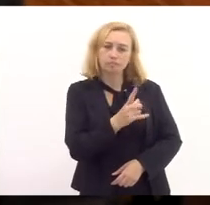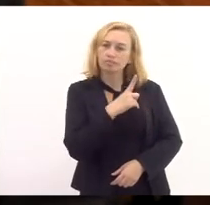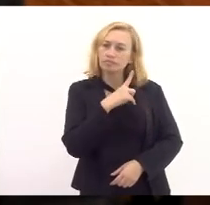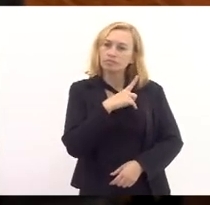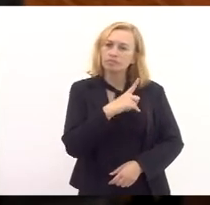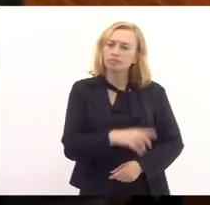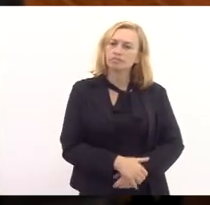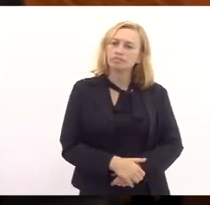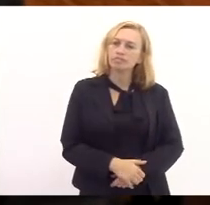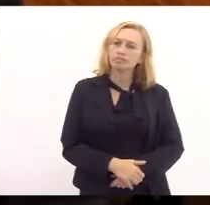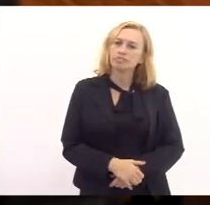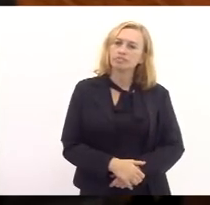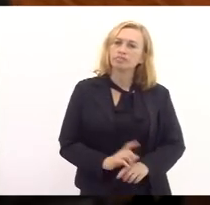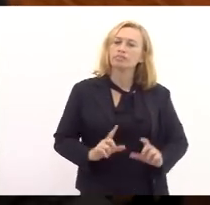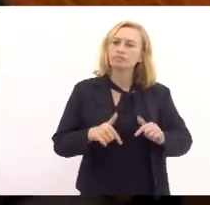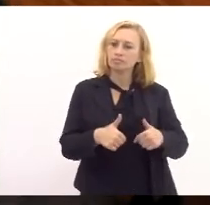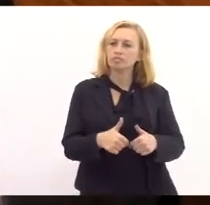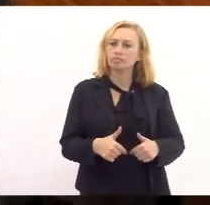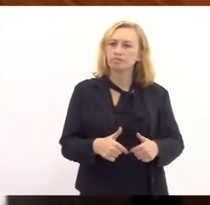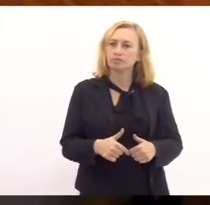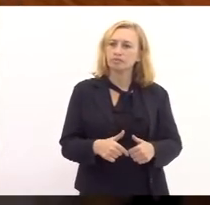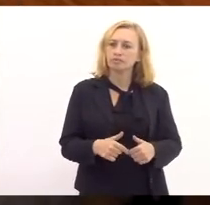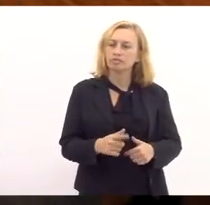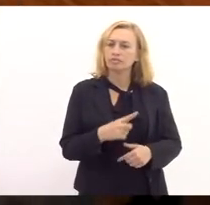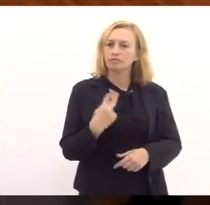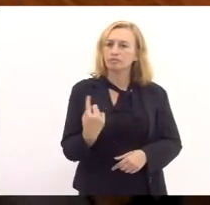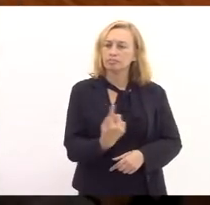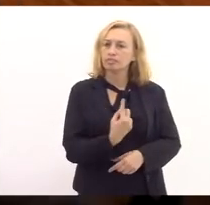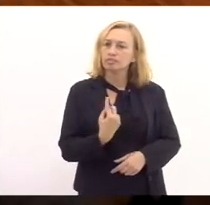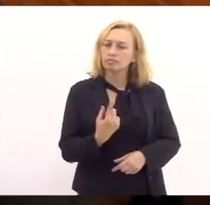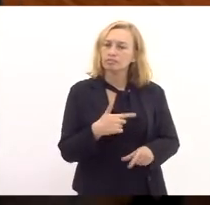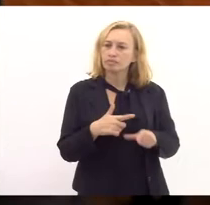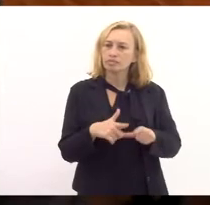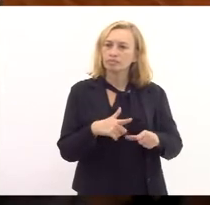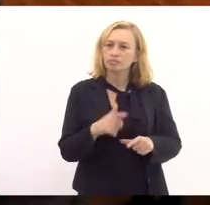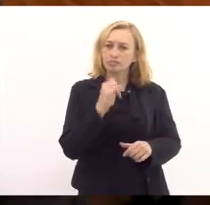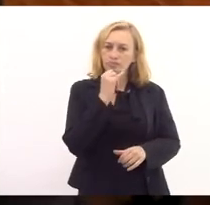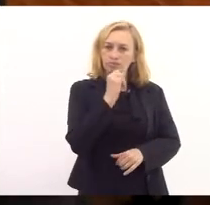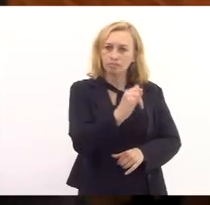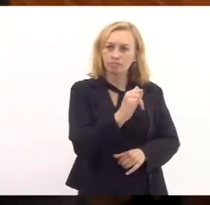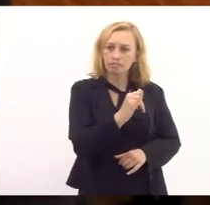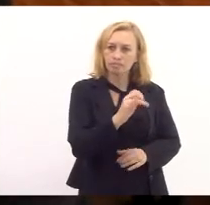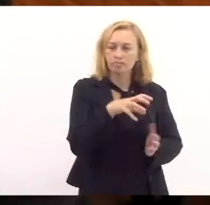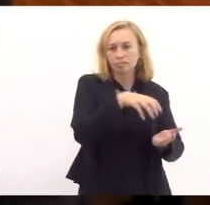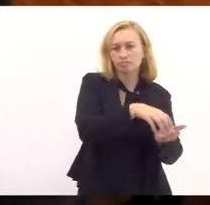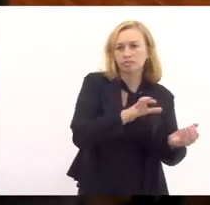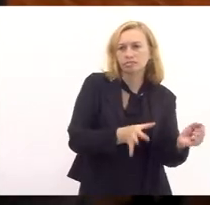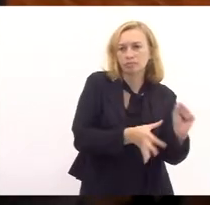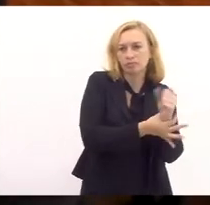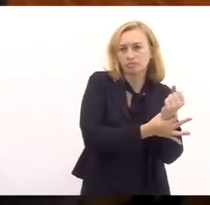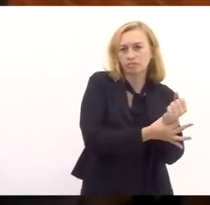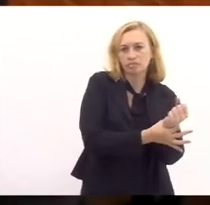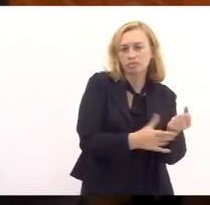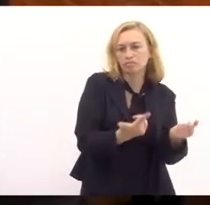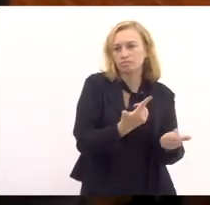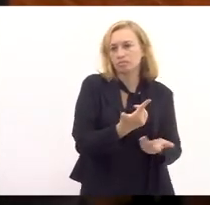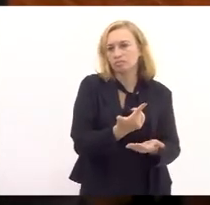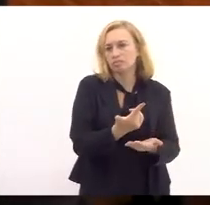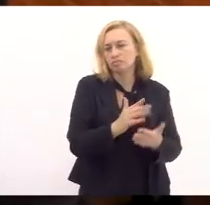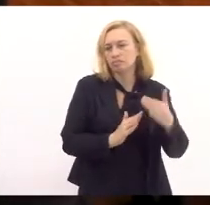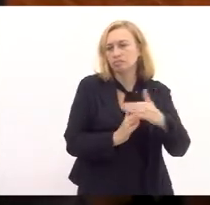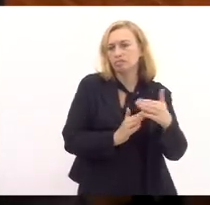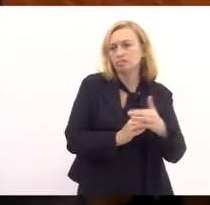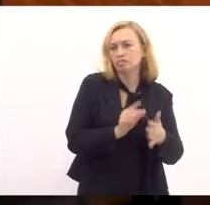a atuação da agência não se basta apenas informar os órgãos de segurança. A gente não está